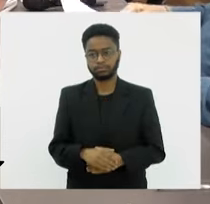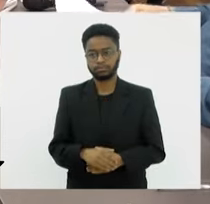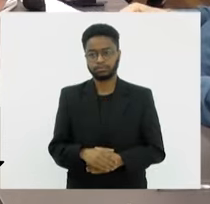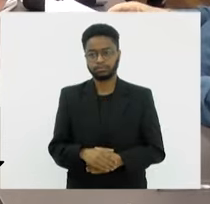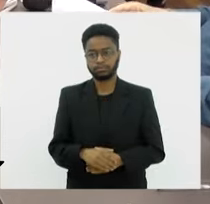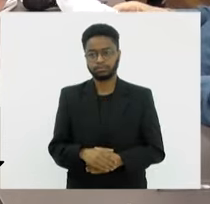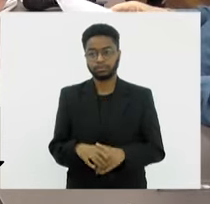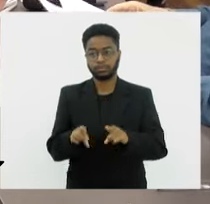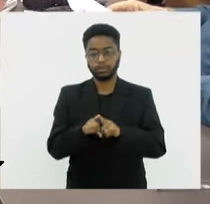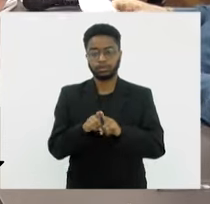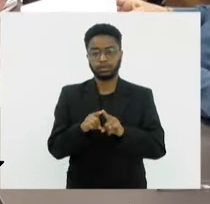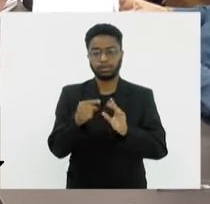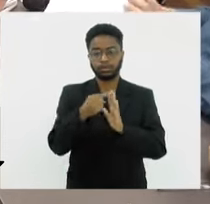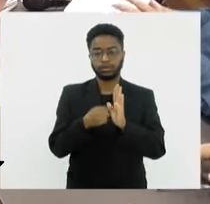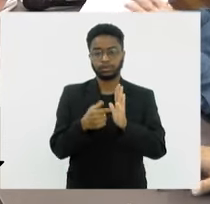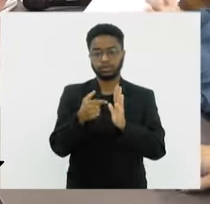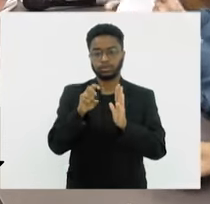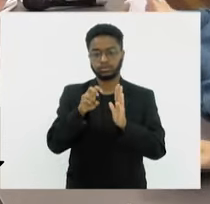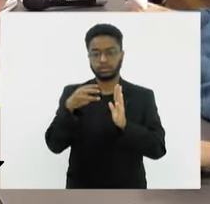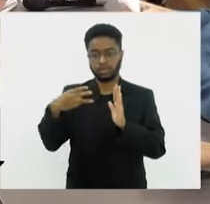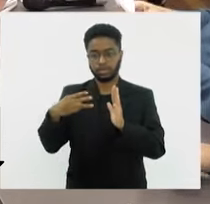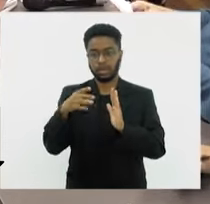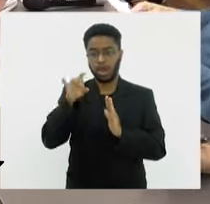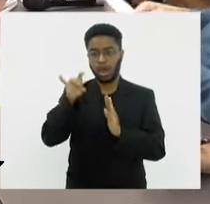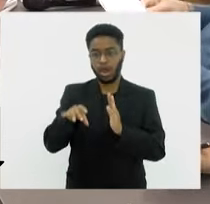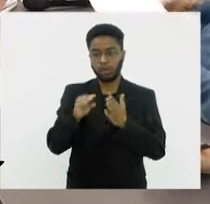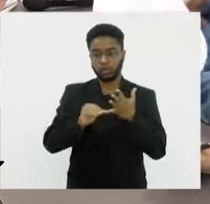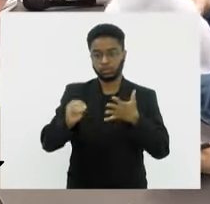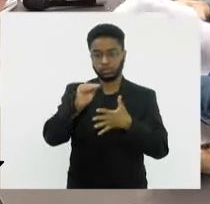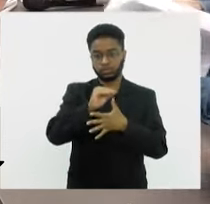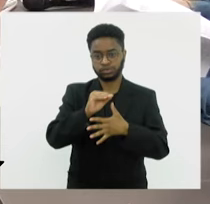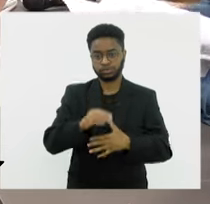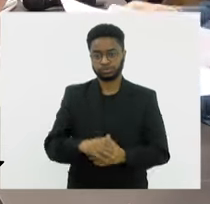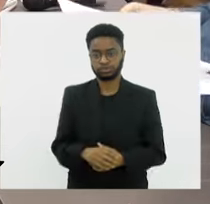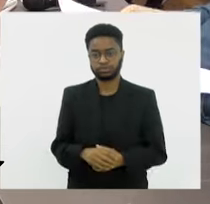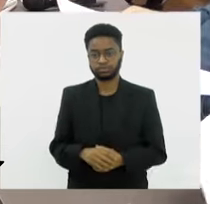também 53, por favor. Fazer aqui a última antecipação,